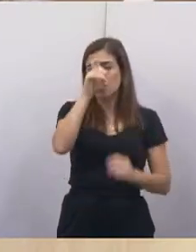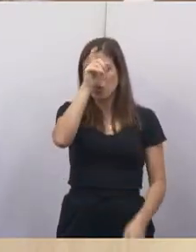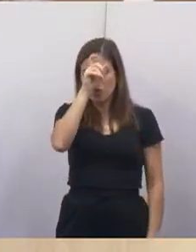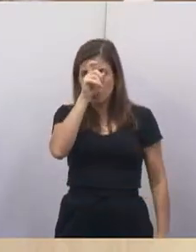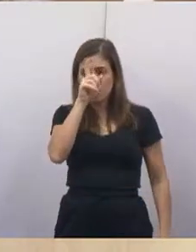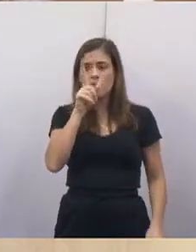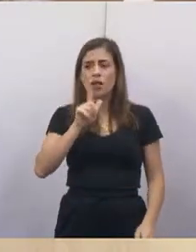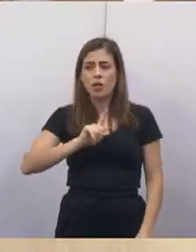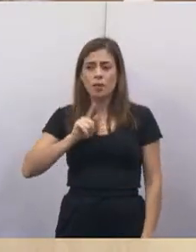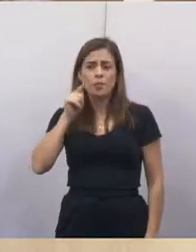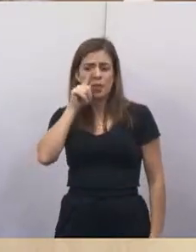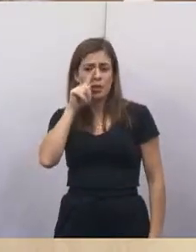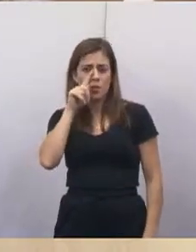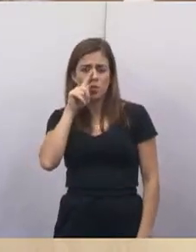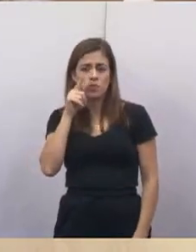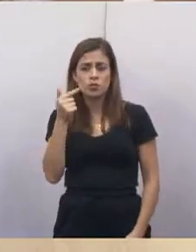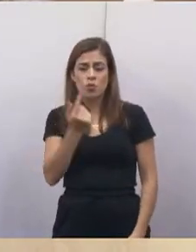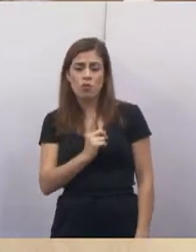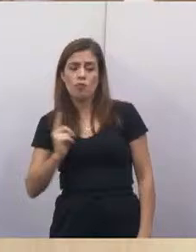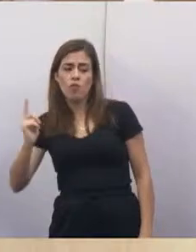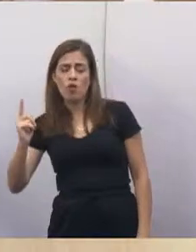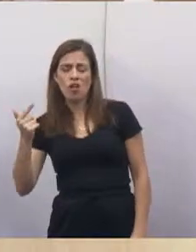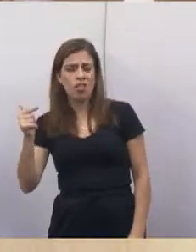É complicado.